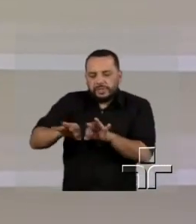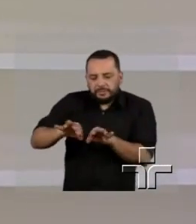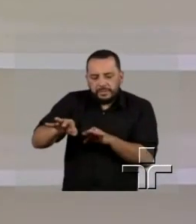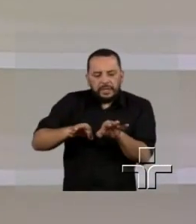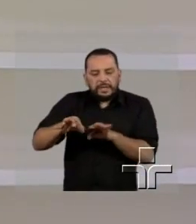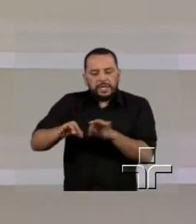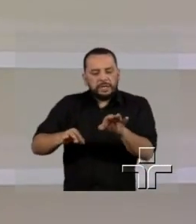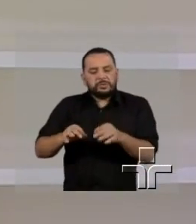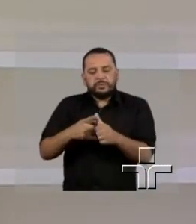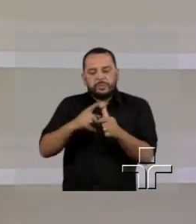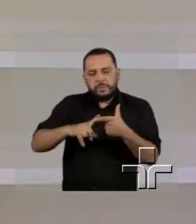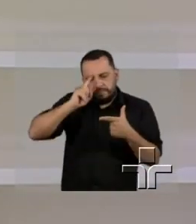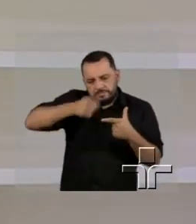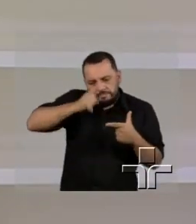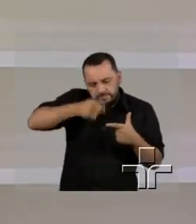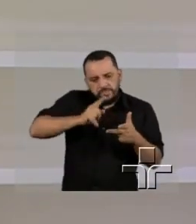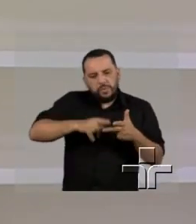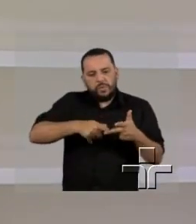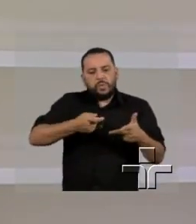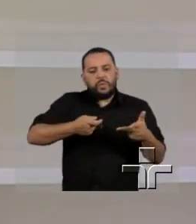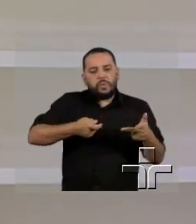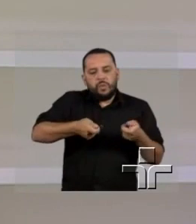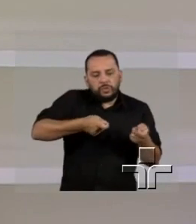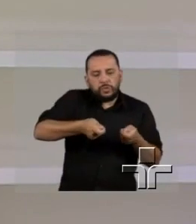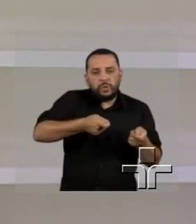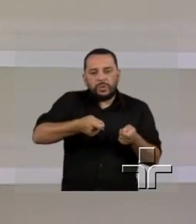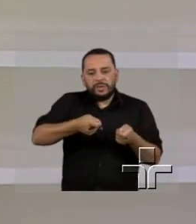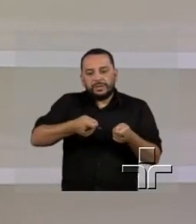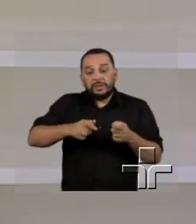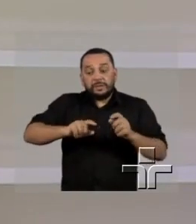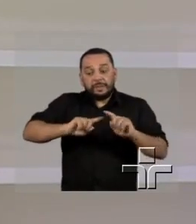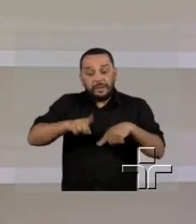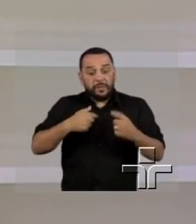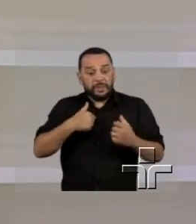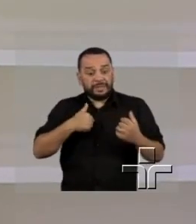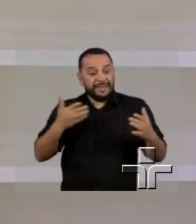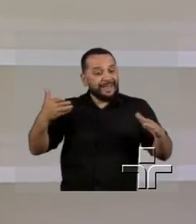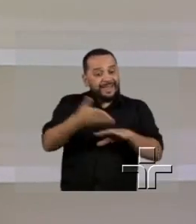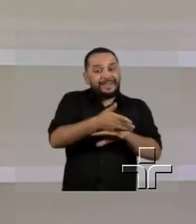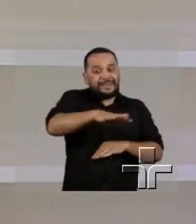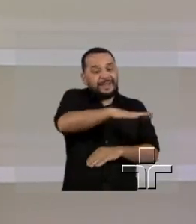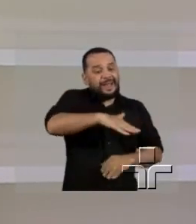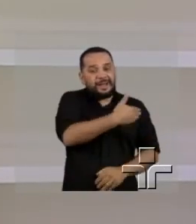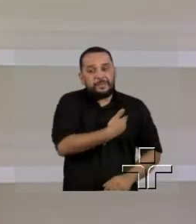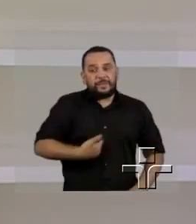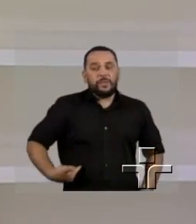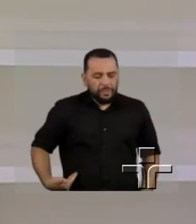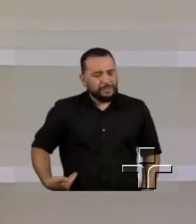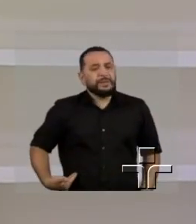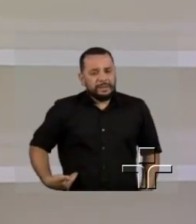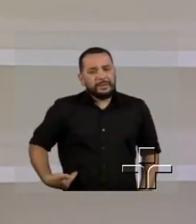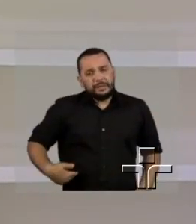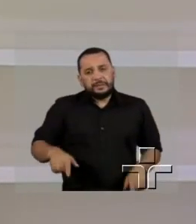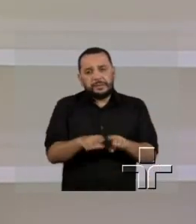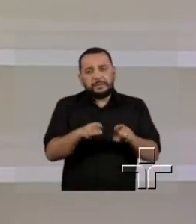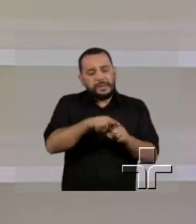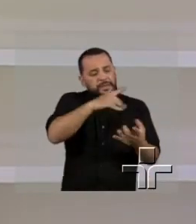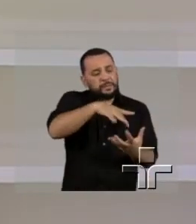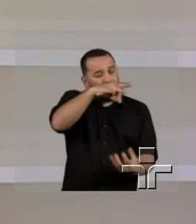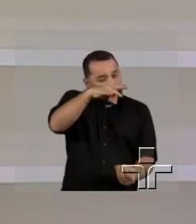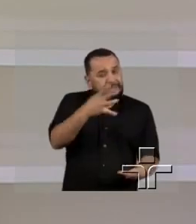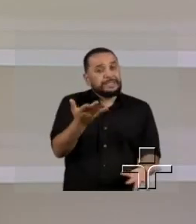você tenha uma honestidade nesse assessoramento. Você coloca até a autoridade em risco se você não for